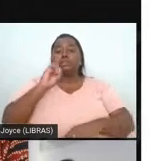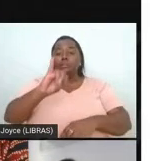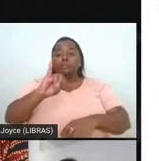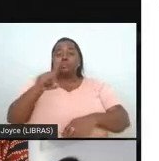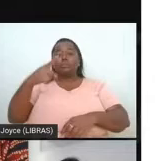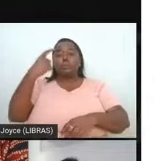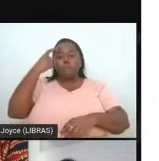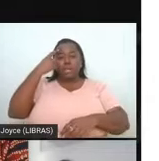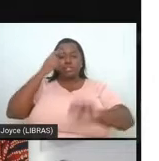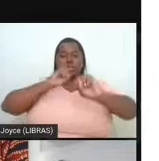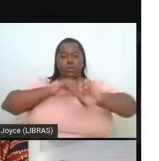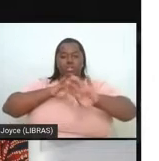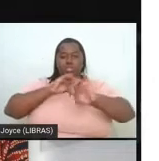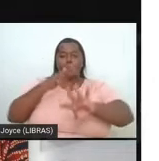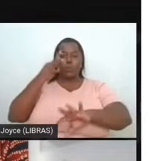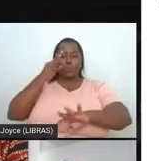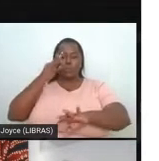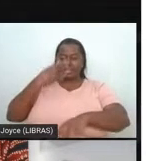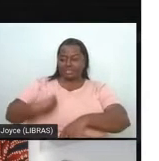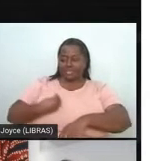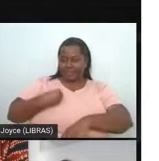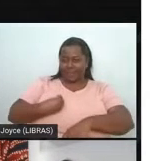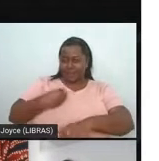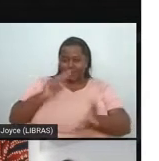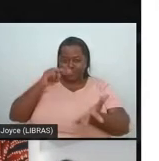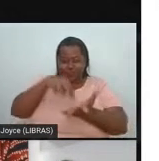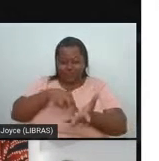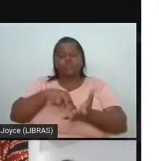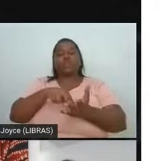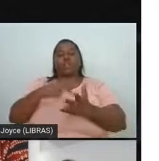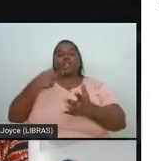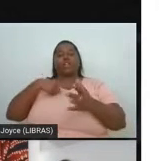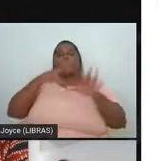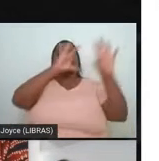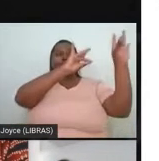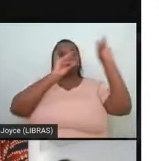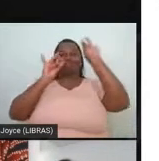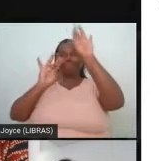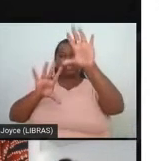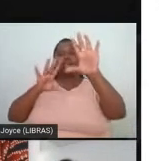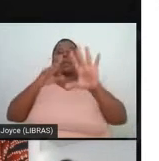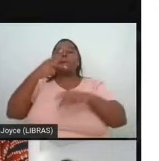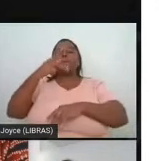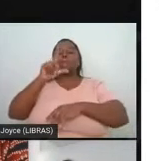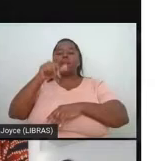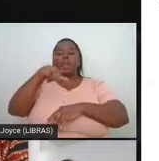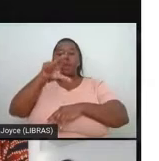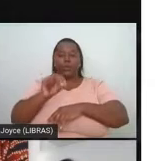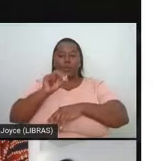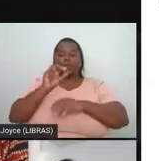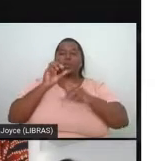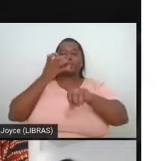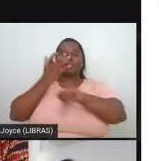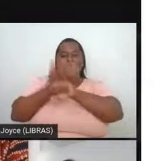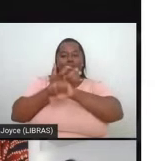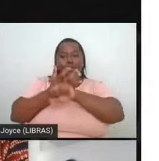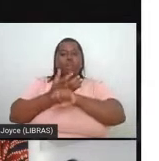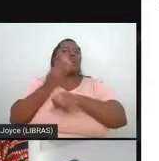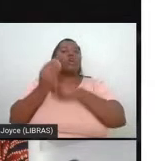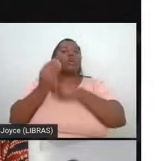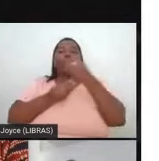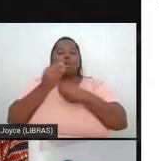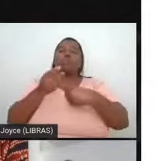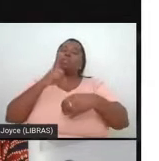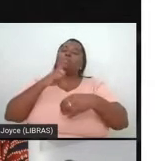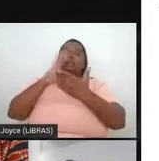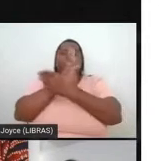gente faz, né, nosso plano da nossa disciplina. E o que a gente faz no presencial? A gente divide isso em aulas, aula 1, aula